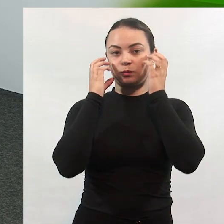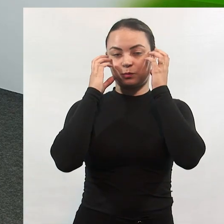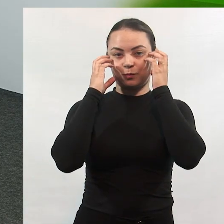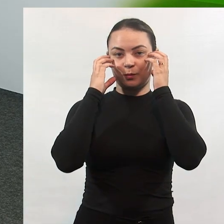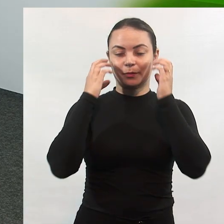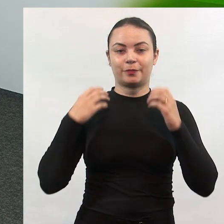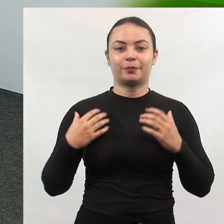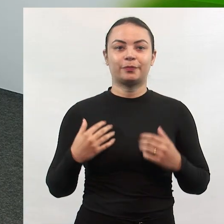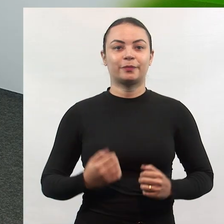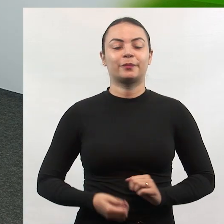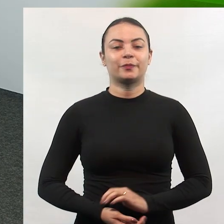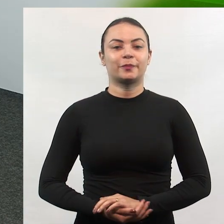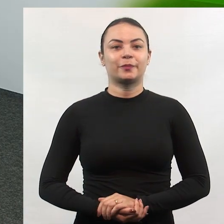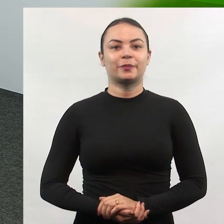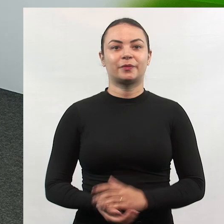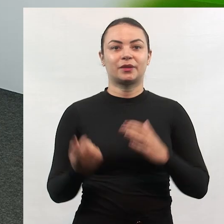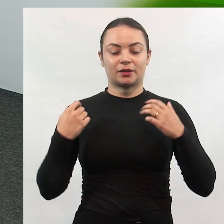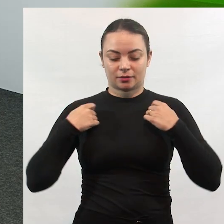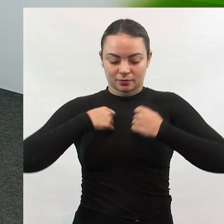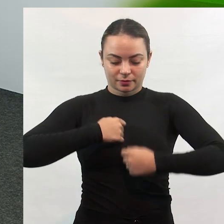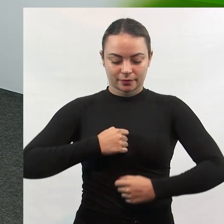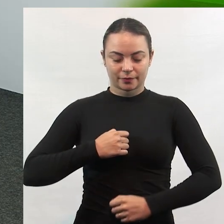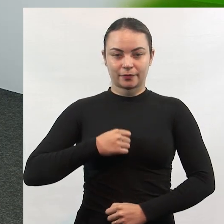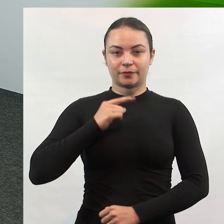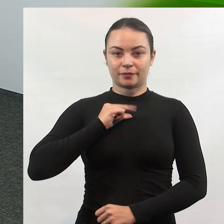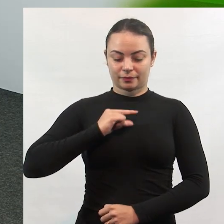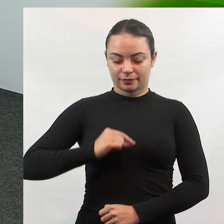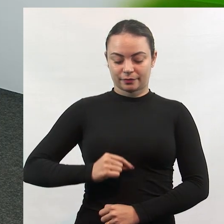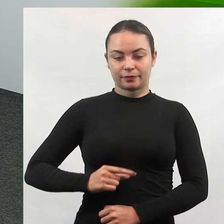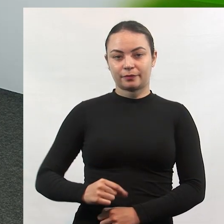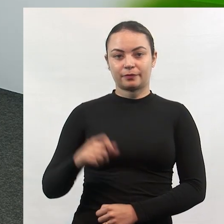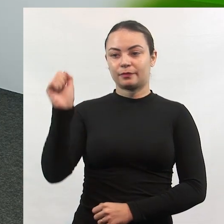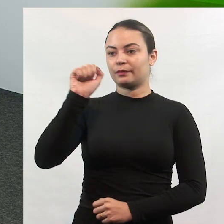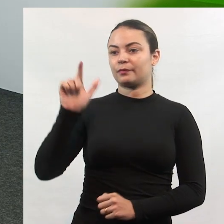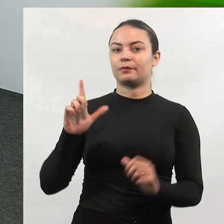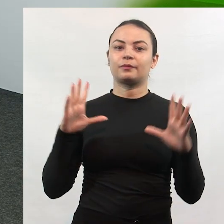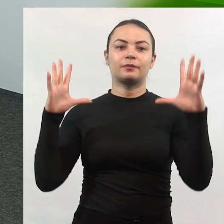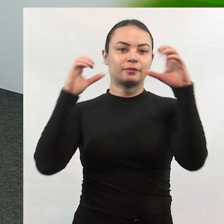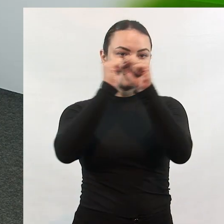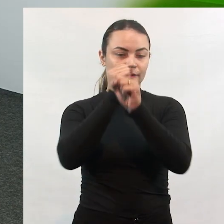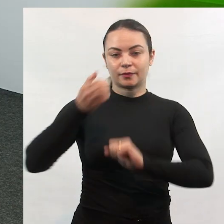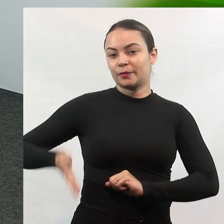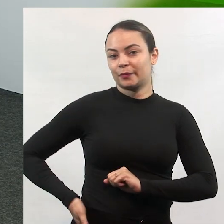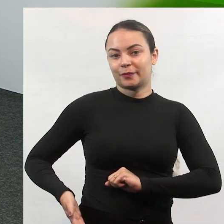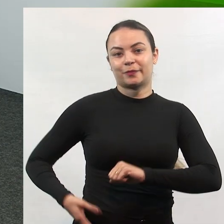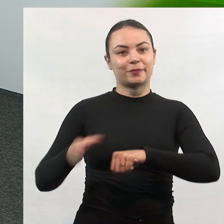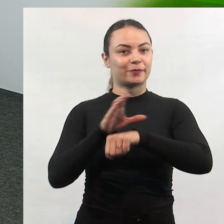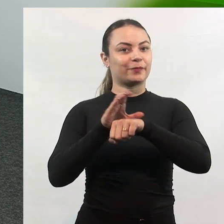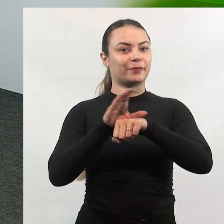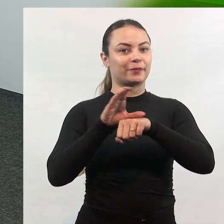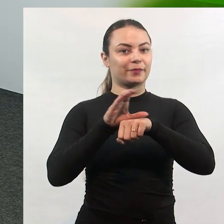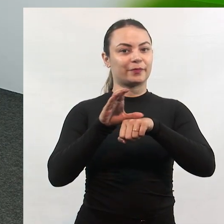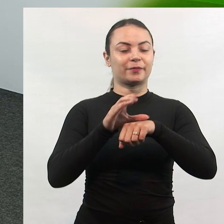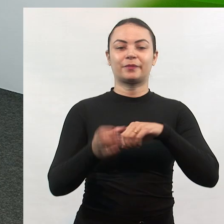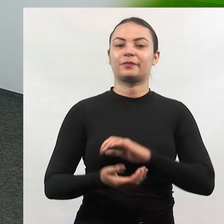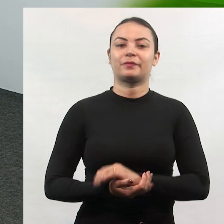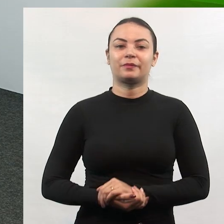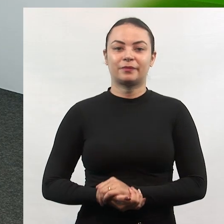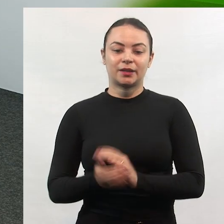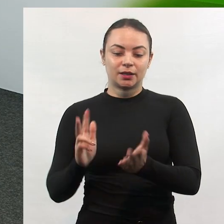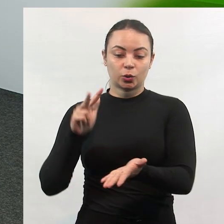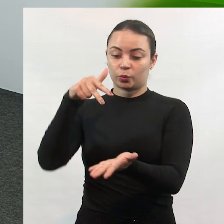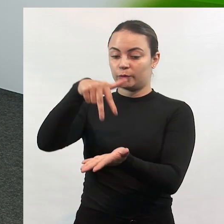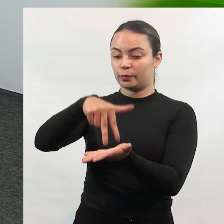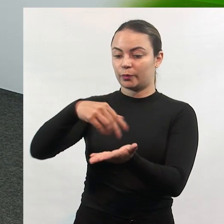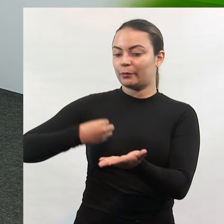barba. Tenho visto nesse momento uma camisa azul escura e uma calça caqui. Estou nos estúdios